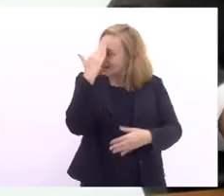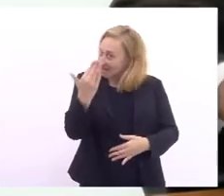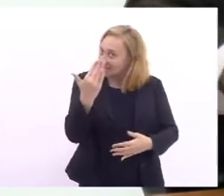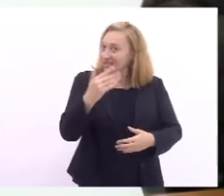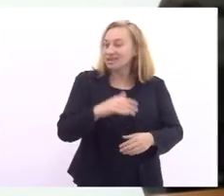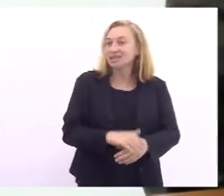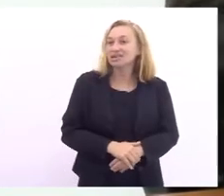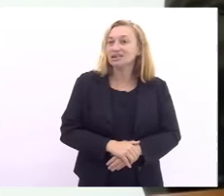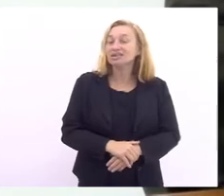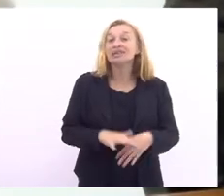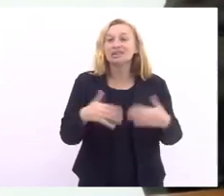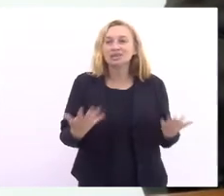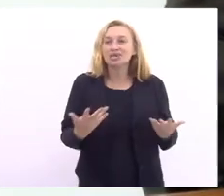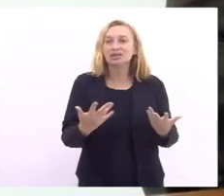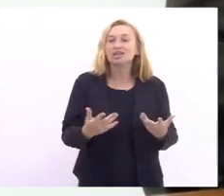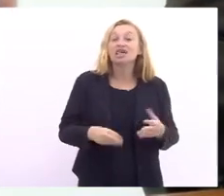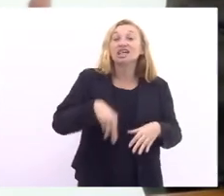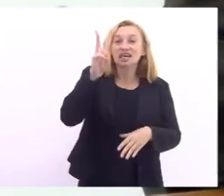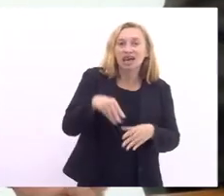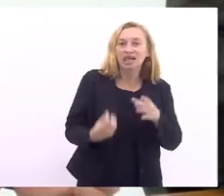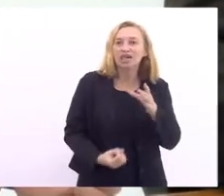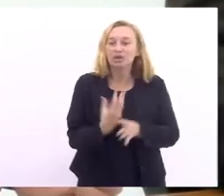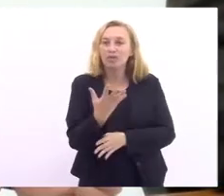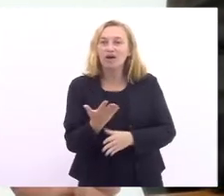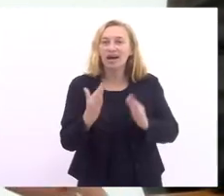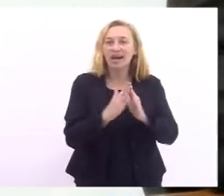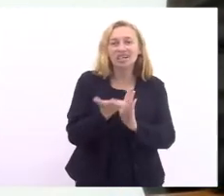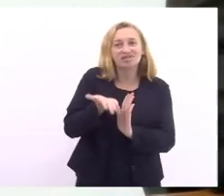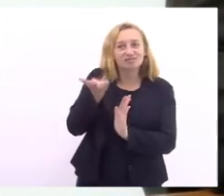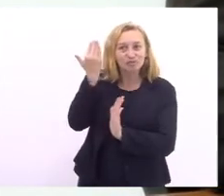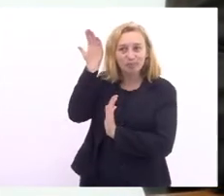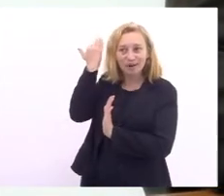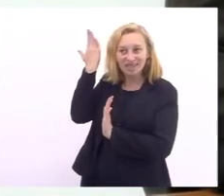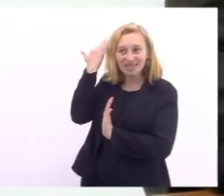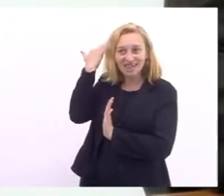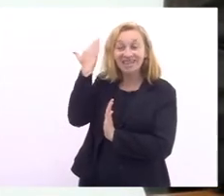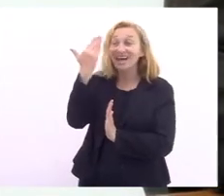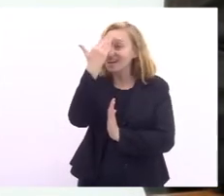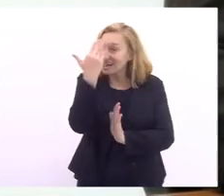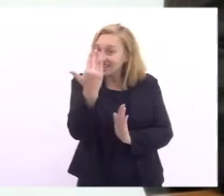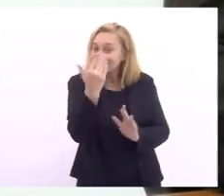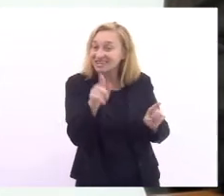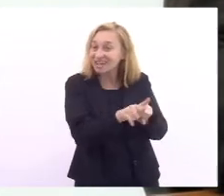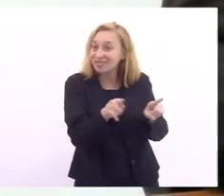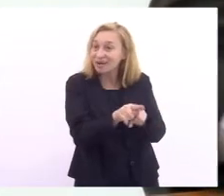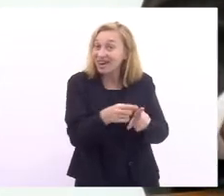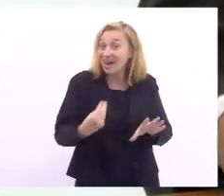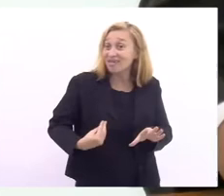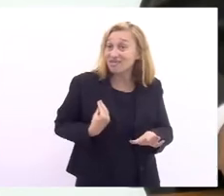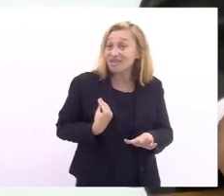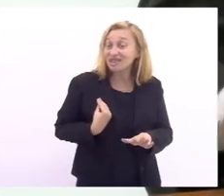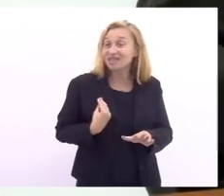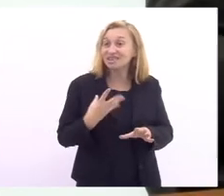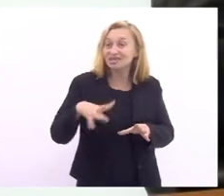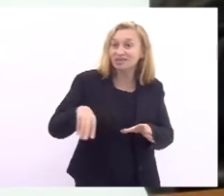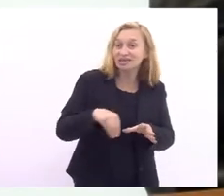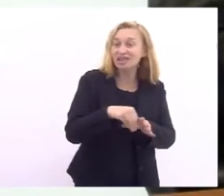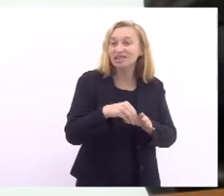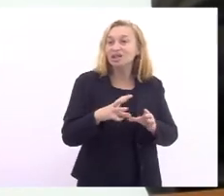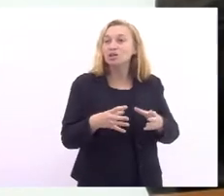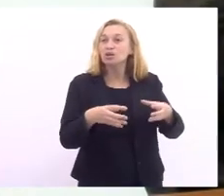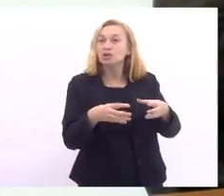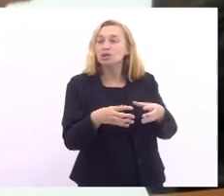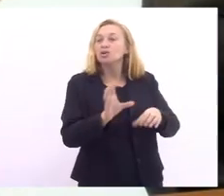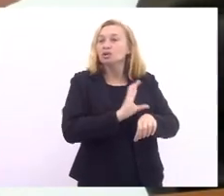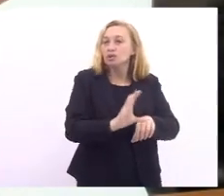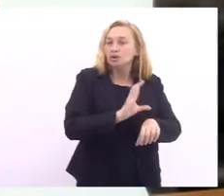queria agradecer então tanto Quem construiu a casa lá atrás mas também queria agradecer a presença da dos integrantes do curso